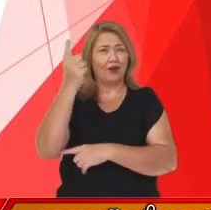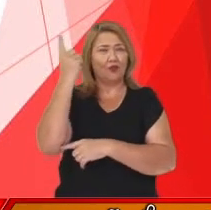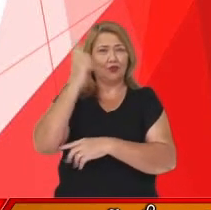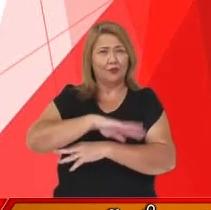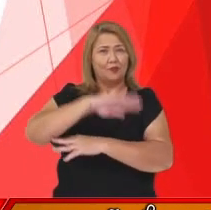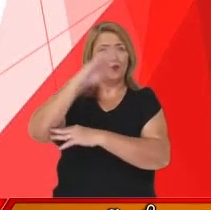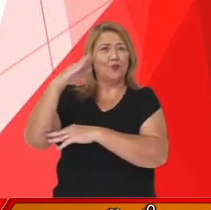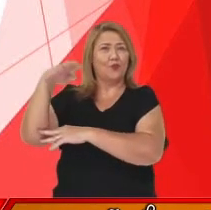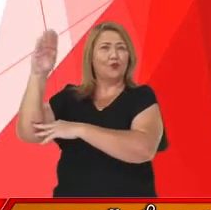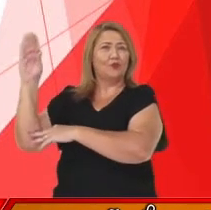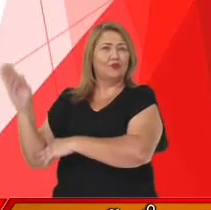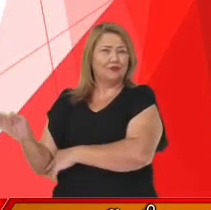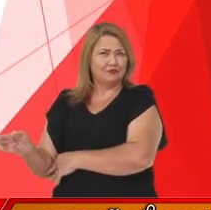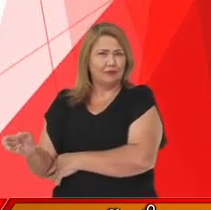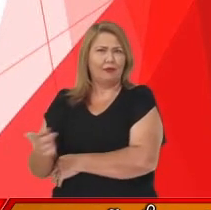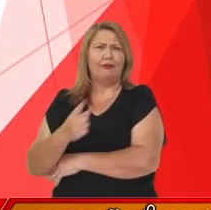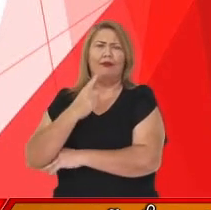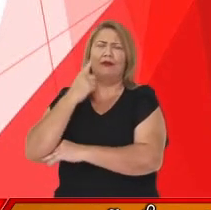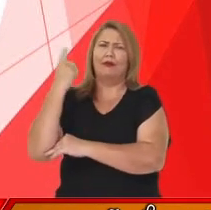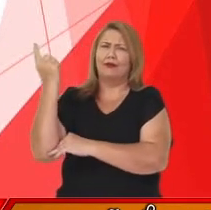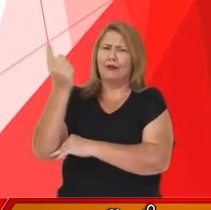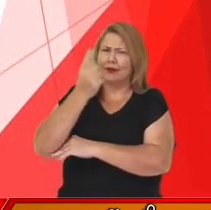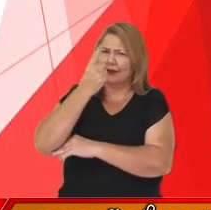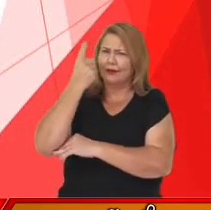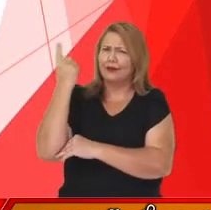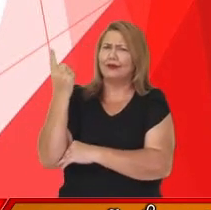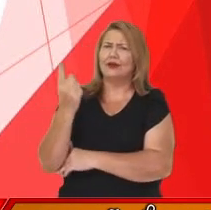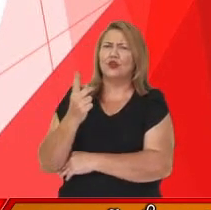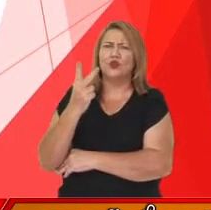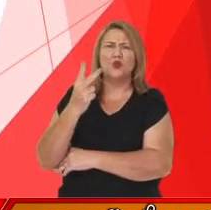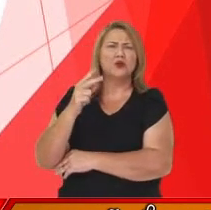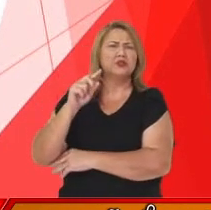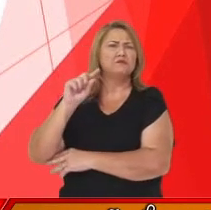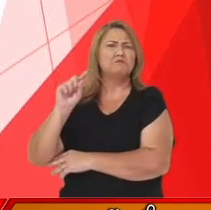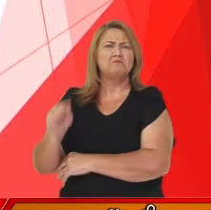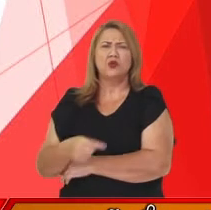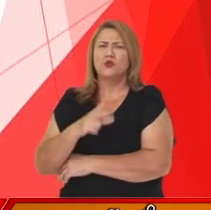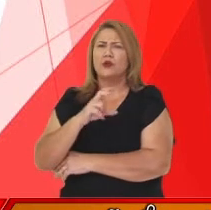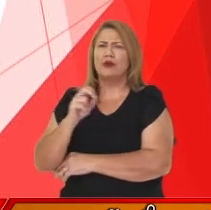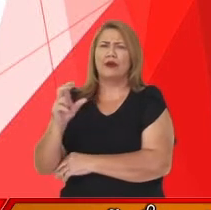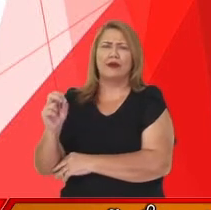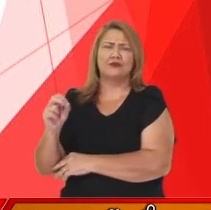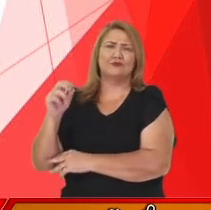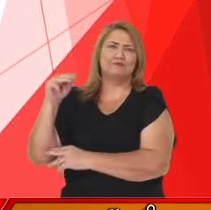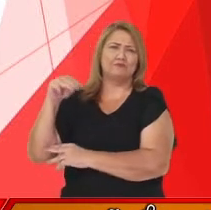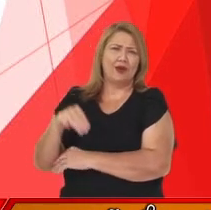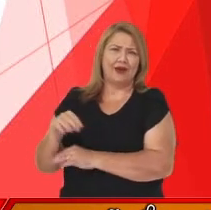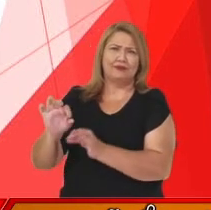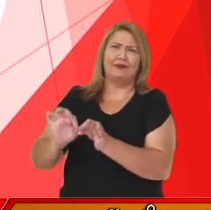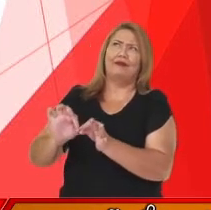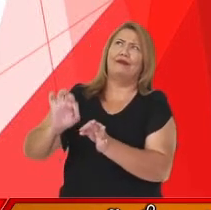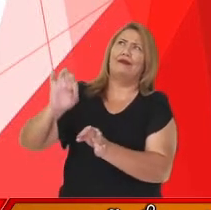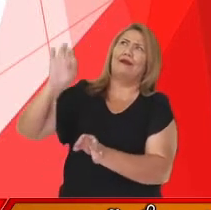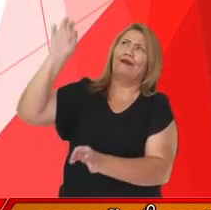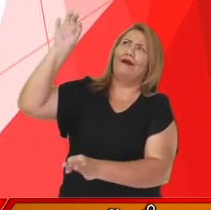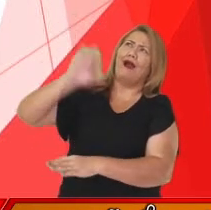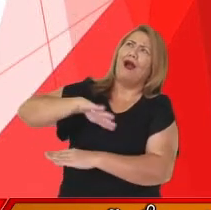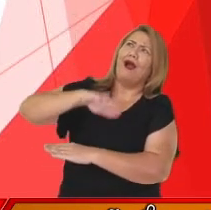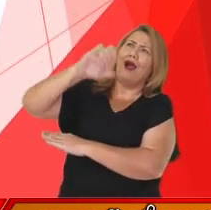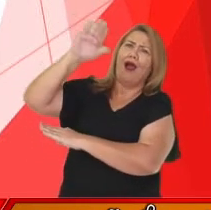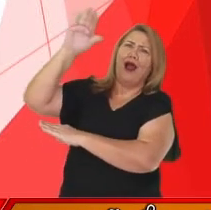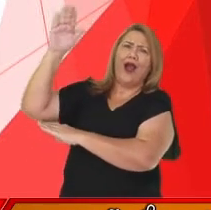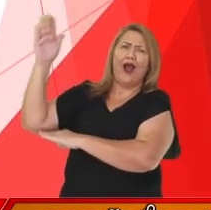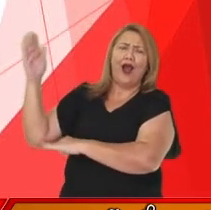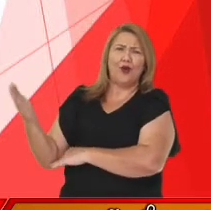ela acontece em em altitudes de mais ou menos 2.500 metros aonde tem a predominância